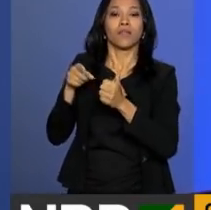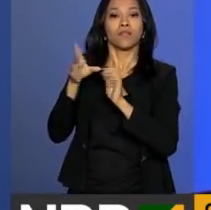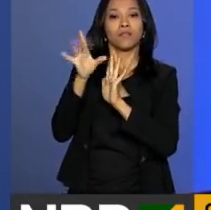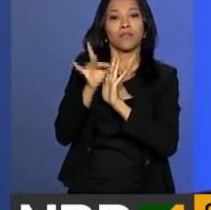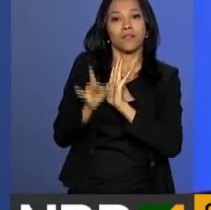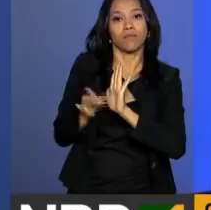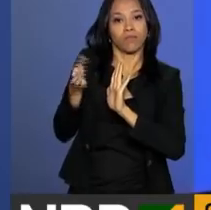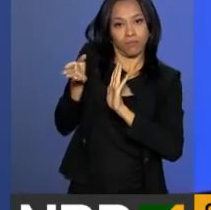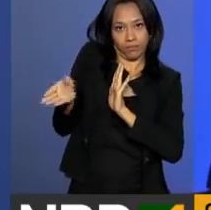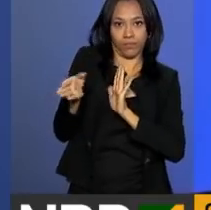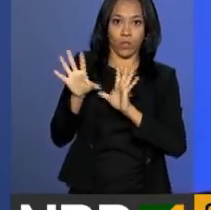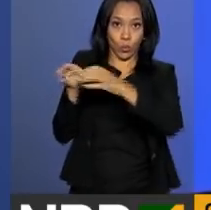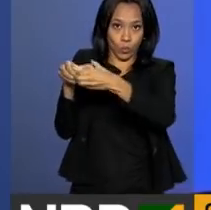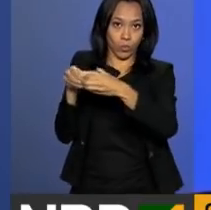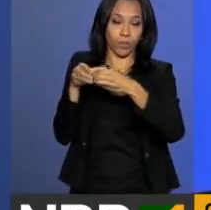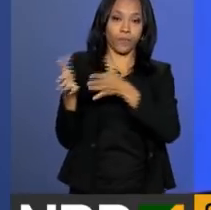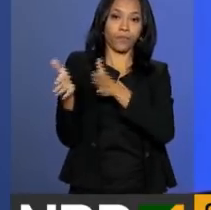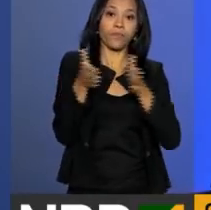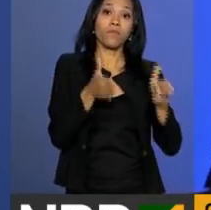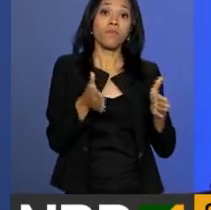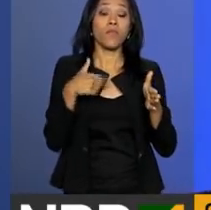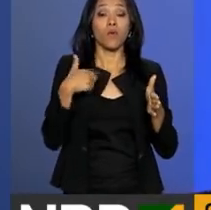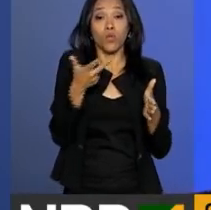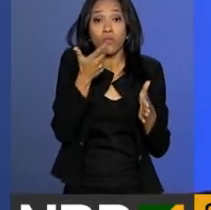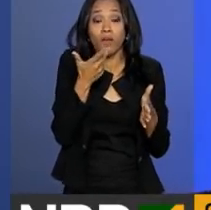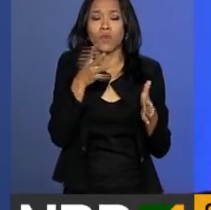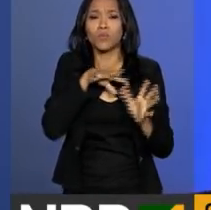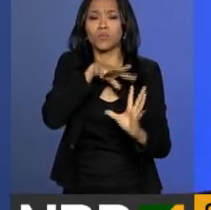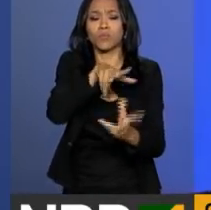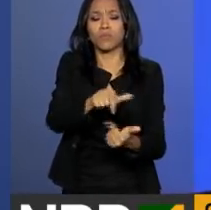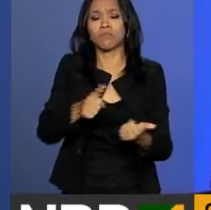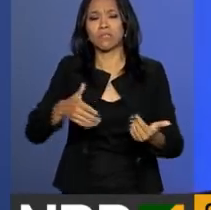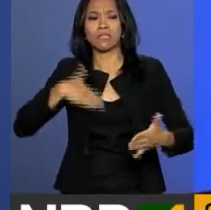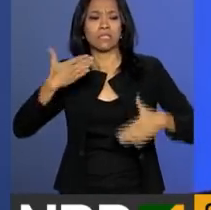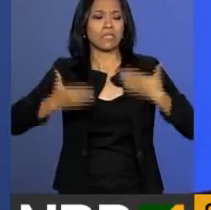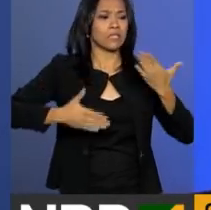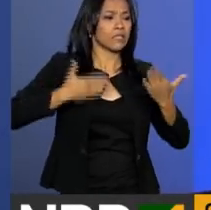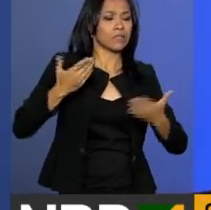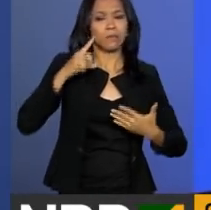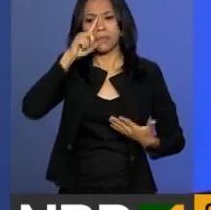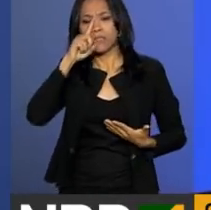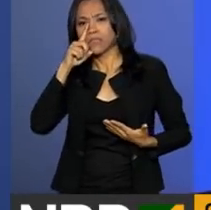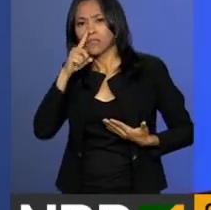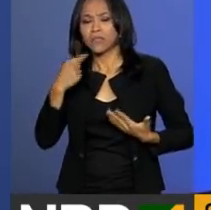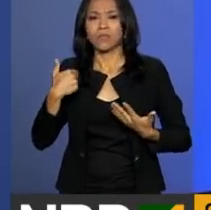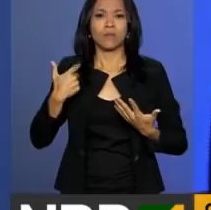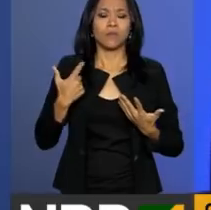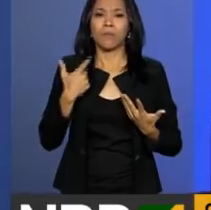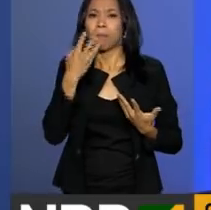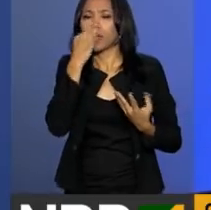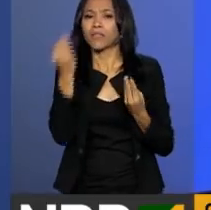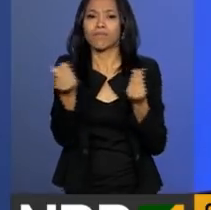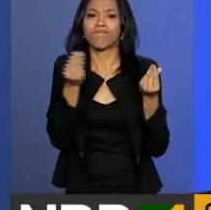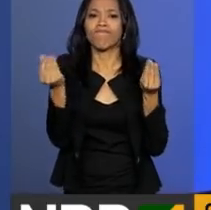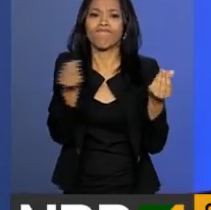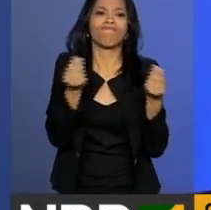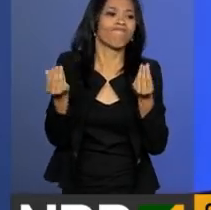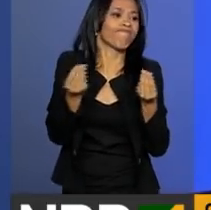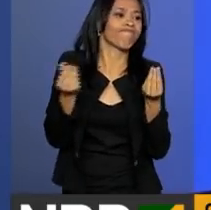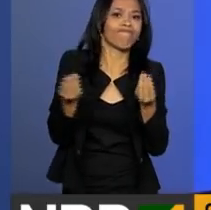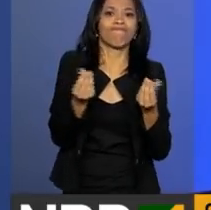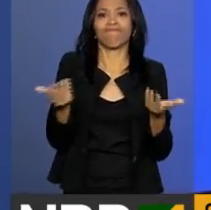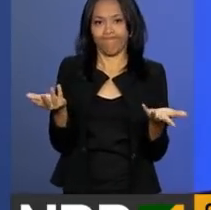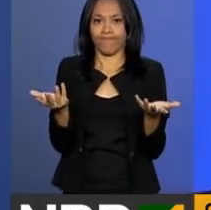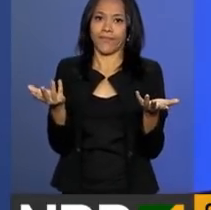do de um mundo é marcado por incertezas é por riscos sempre inerentes aos negócios